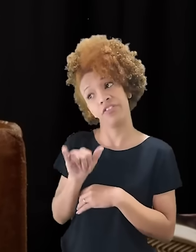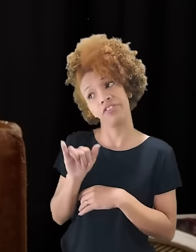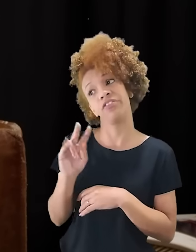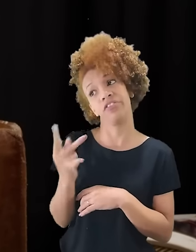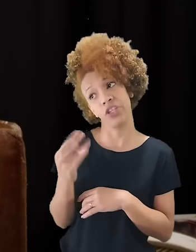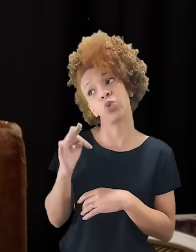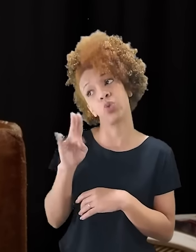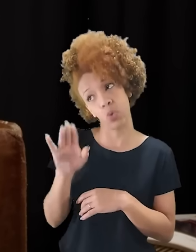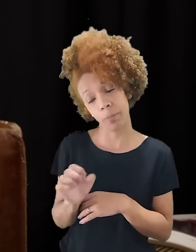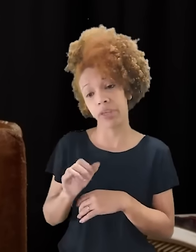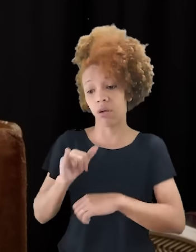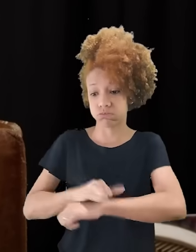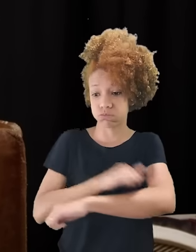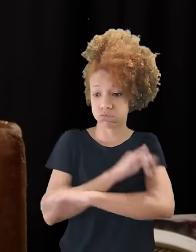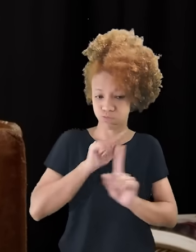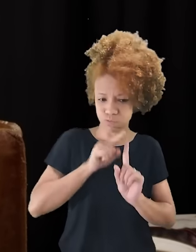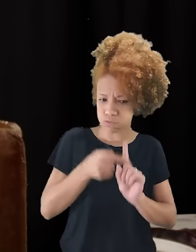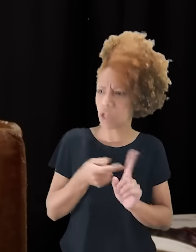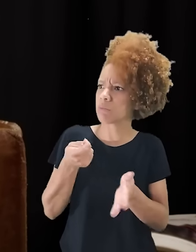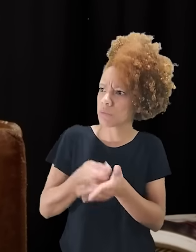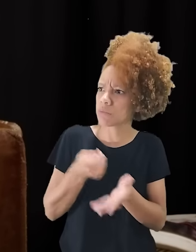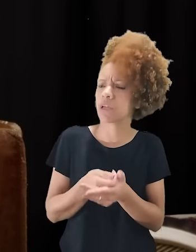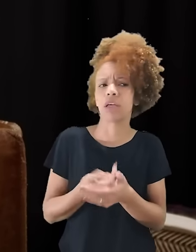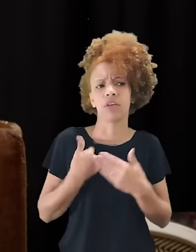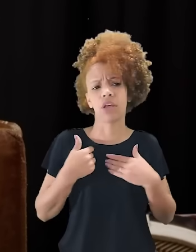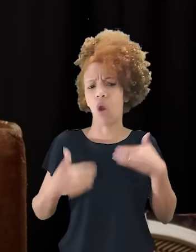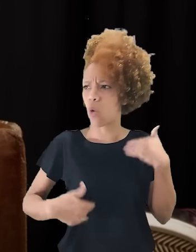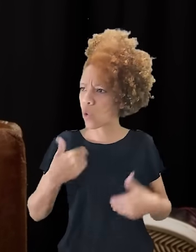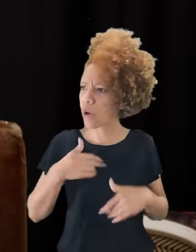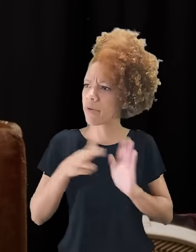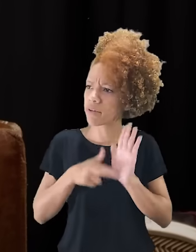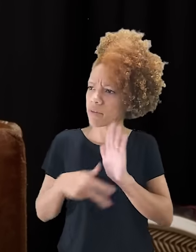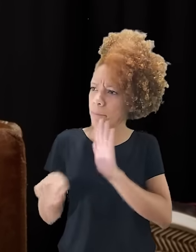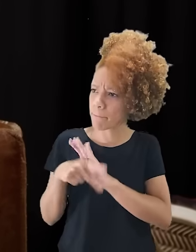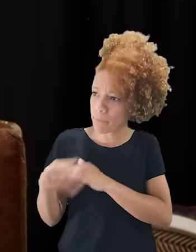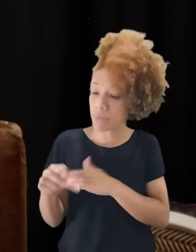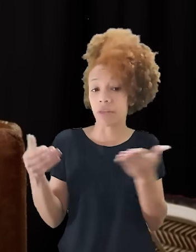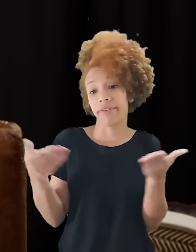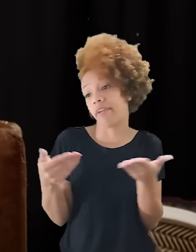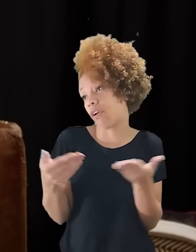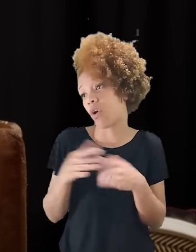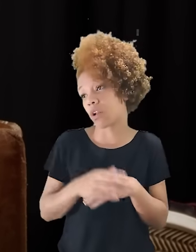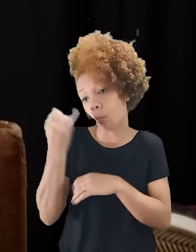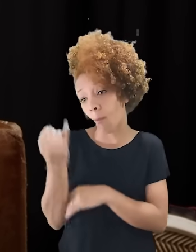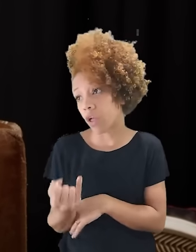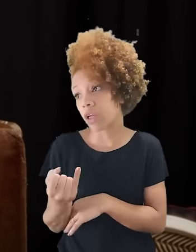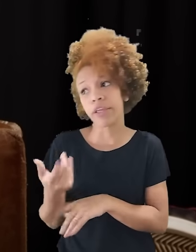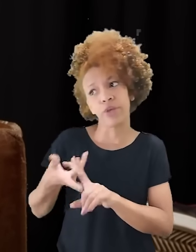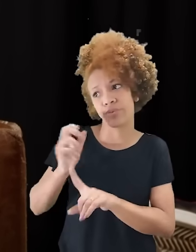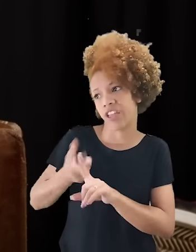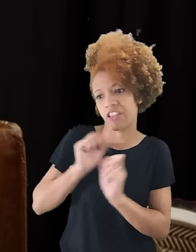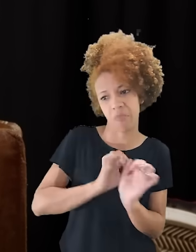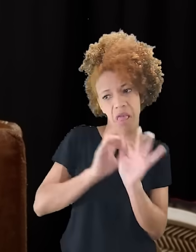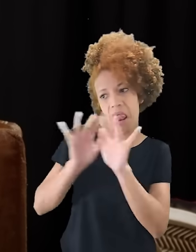gravidez e ela começou a a pregar isso que era o corpo dela que tava tudo bem e agora ela tá começando a emagrecer e aí o povo começou a atacar